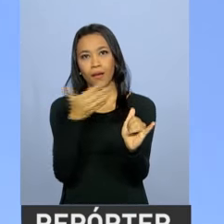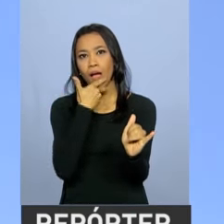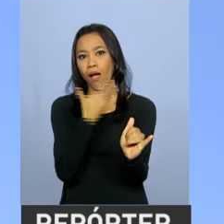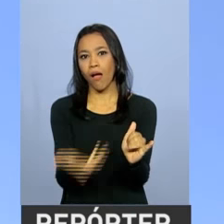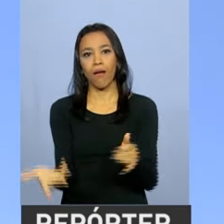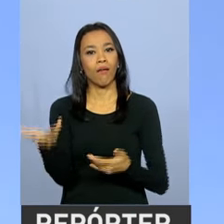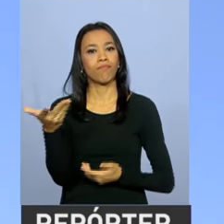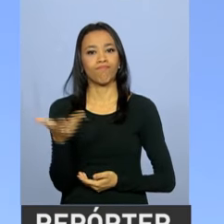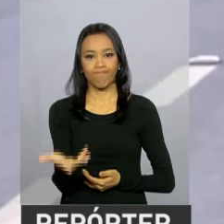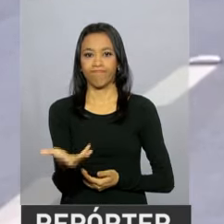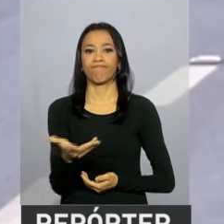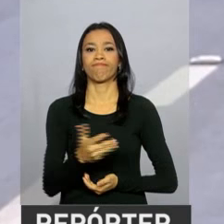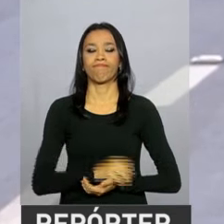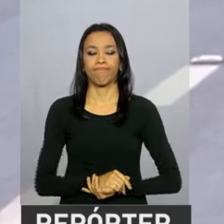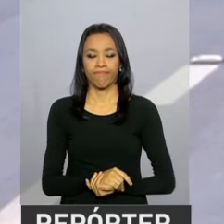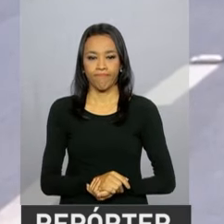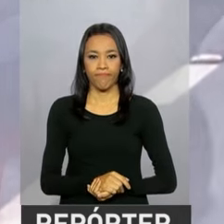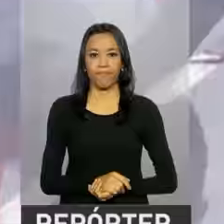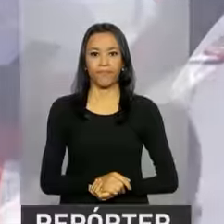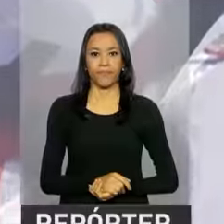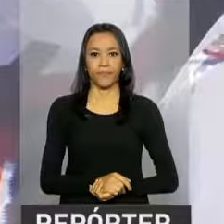apresentação.